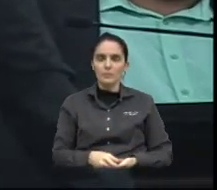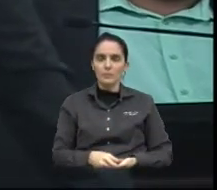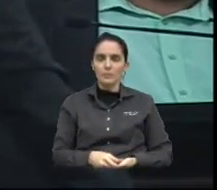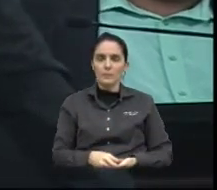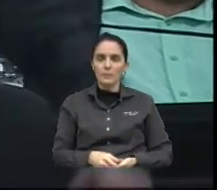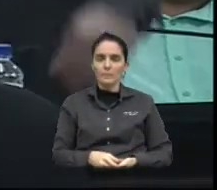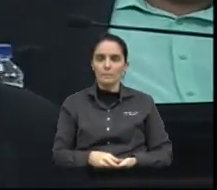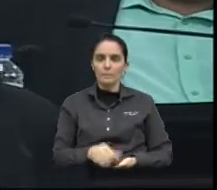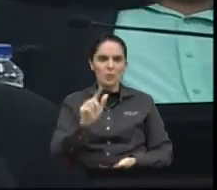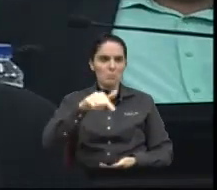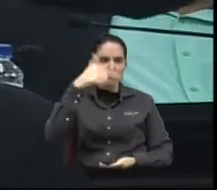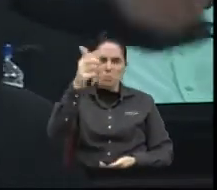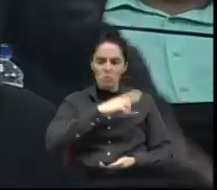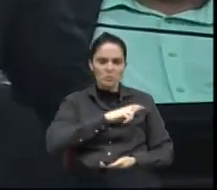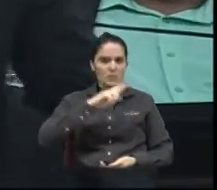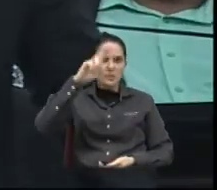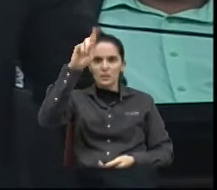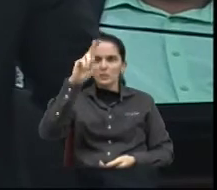outra religião